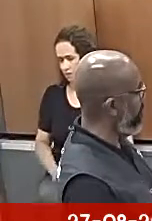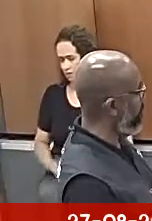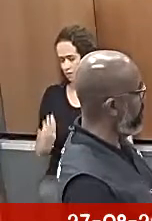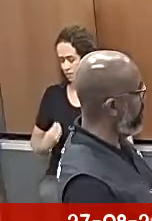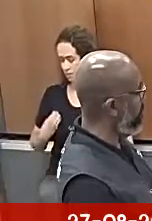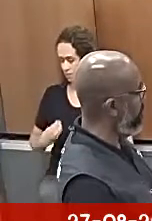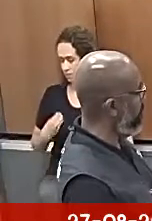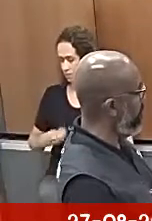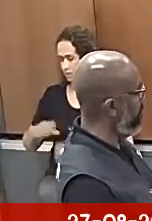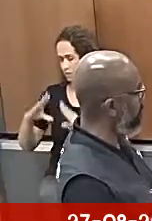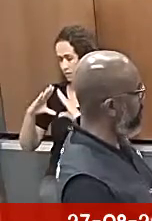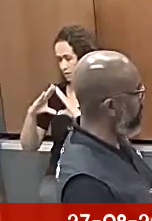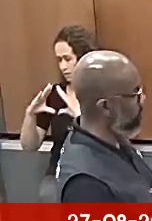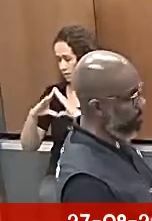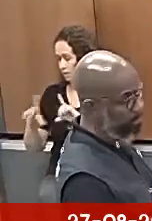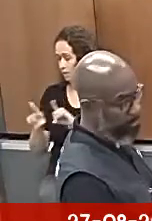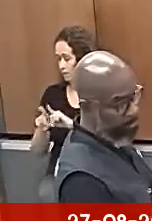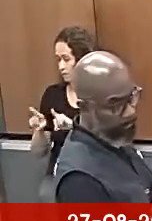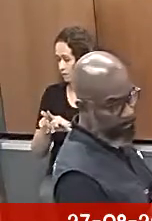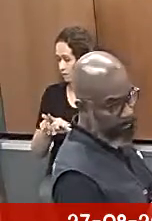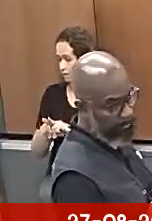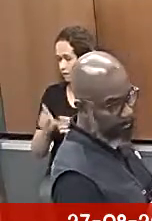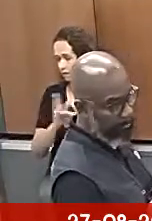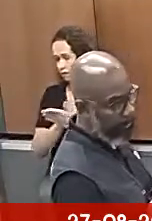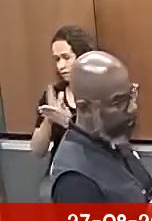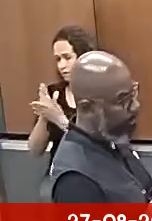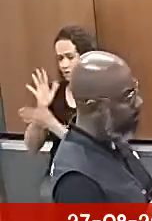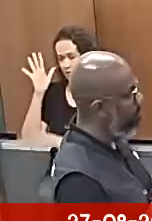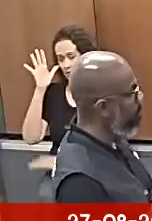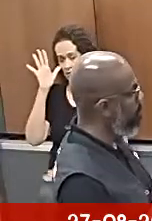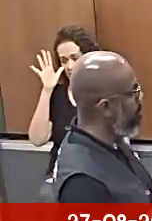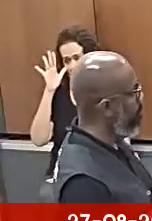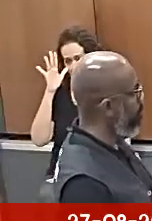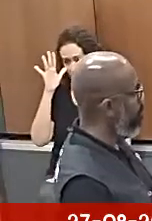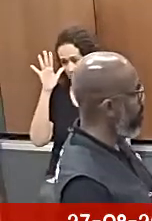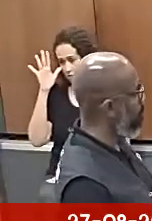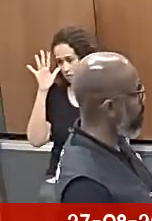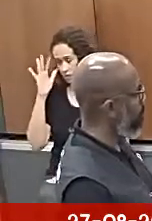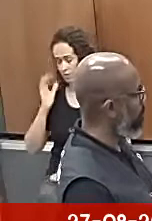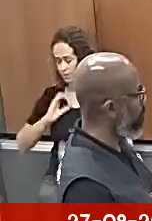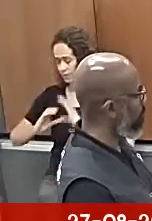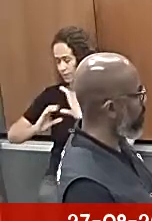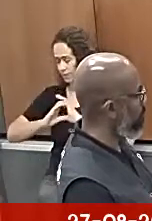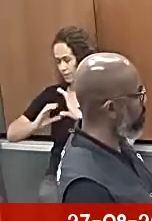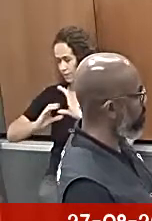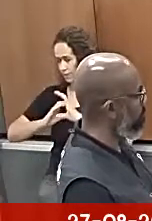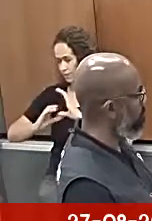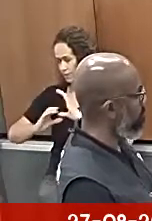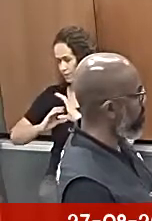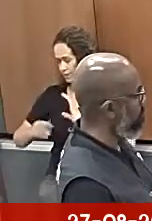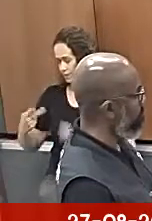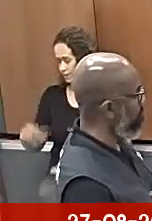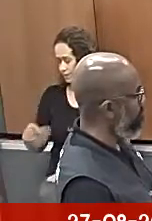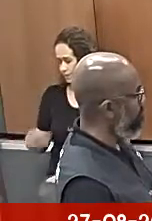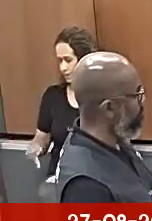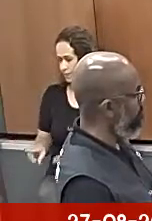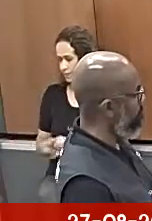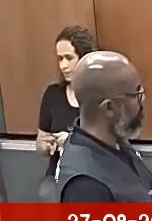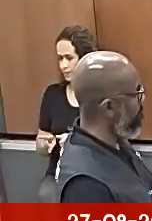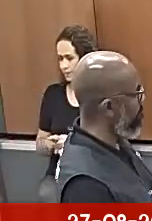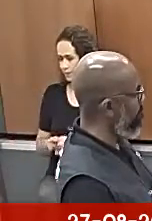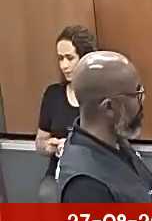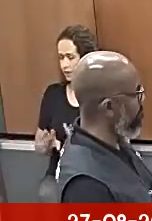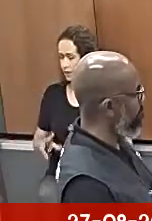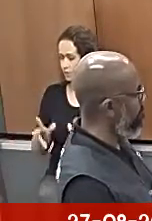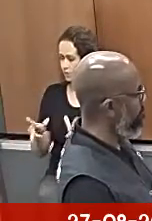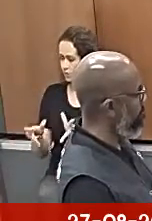assembléia aqueles que estão também nos assistindo pelos canais de comunicação na casa a